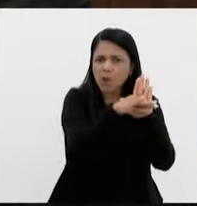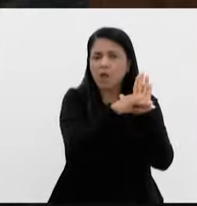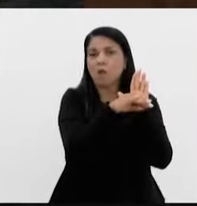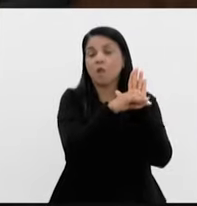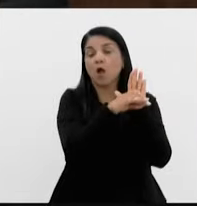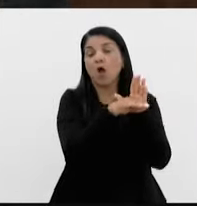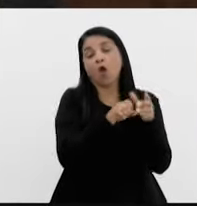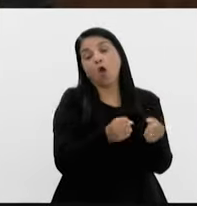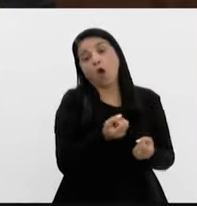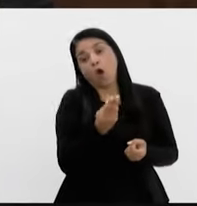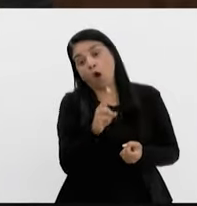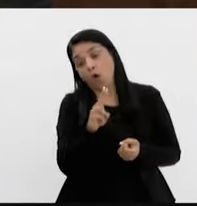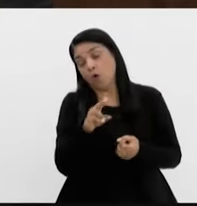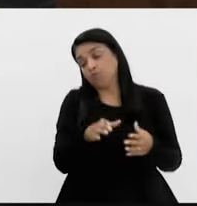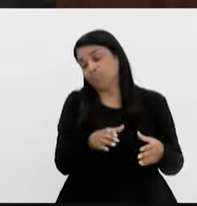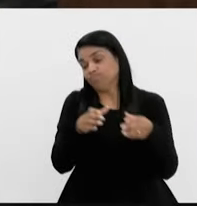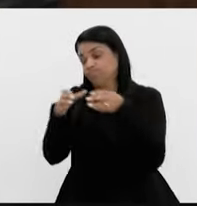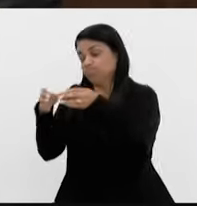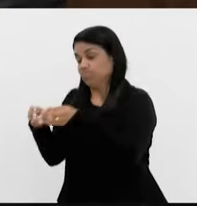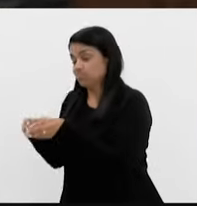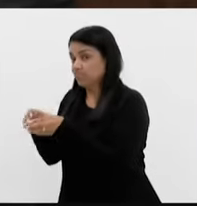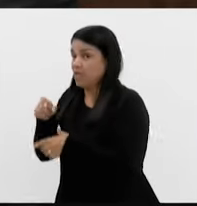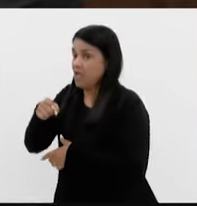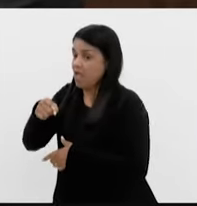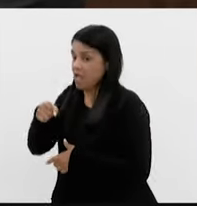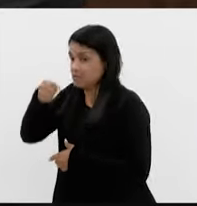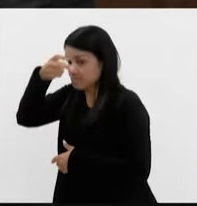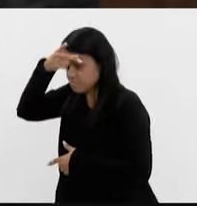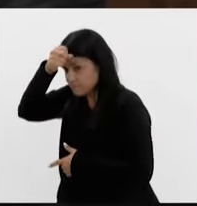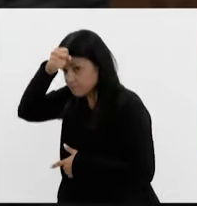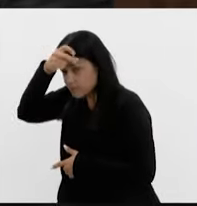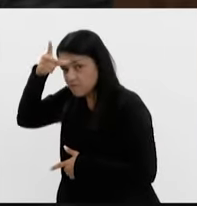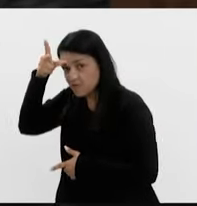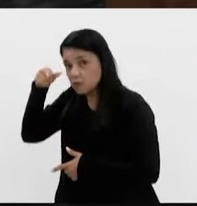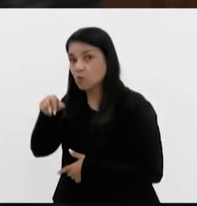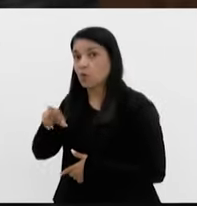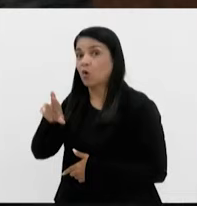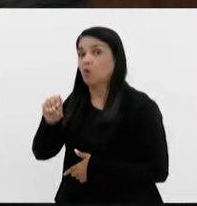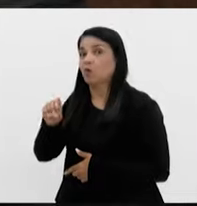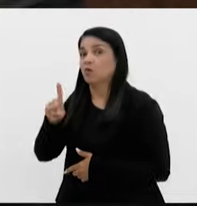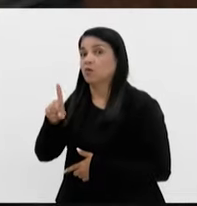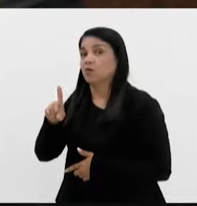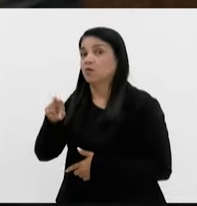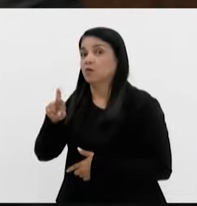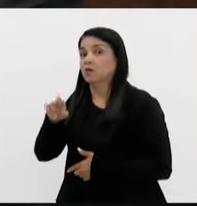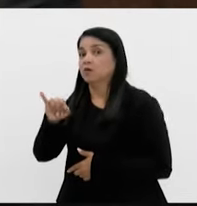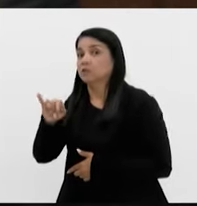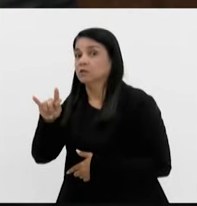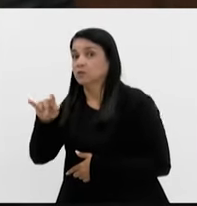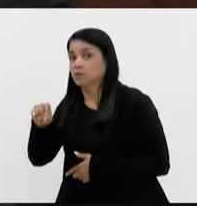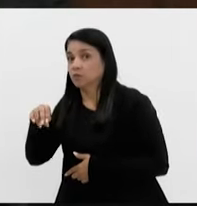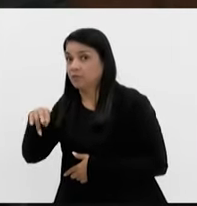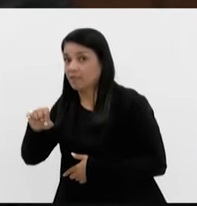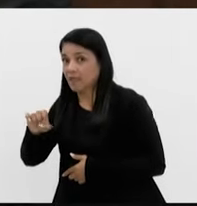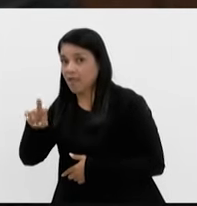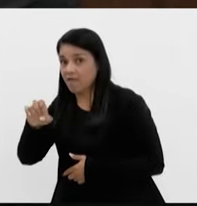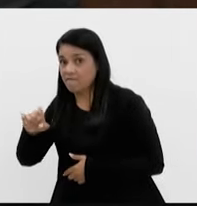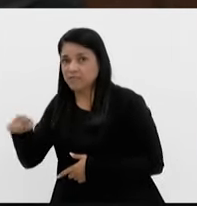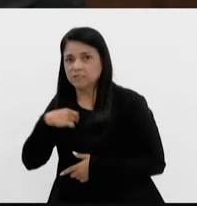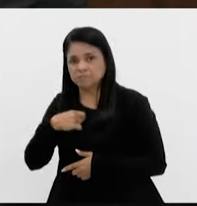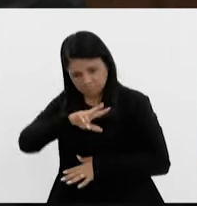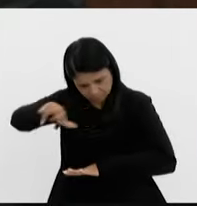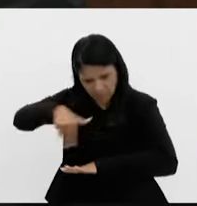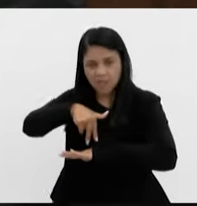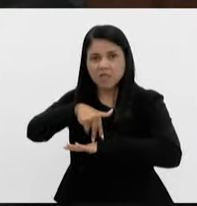na mesma Turminha do prefeito ex-prefeito Rodrigo Neves tem que ter OB brindade política você tem que ter lado vem aqui e se